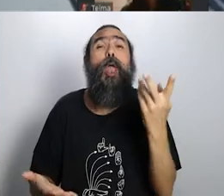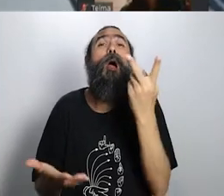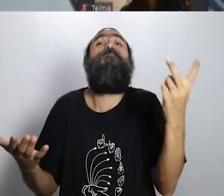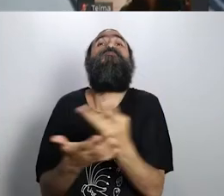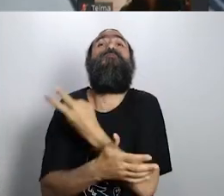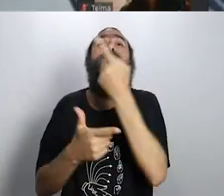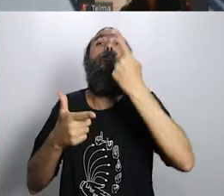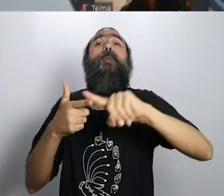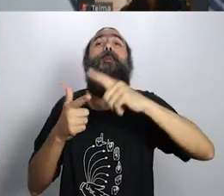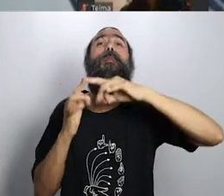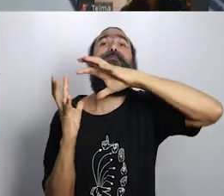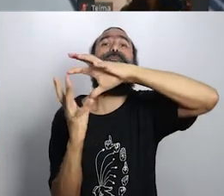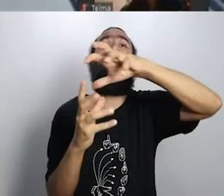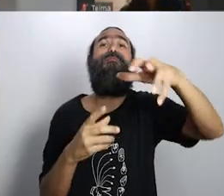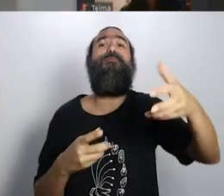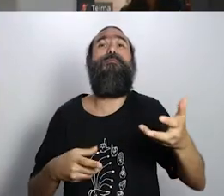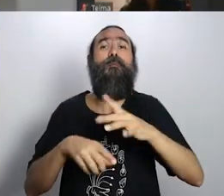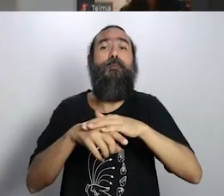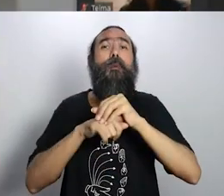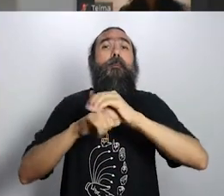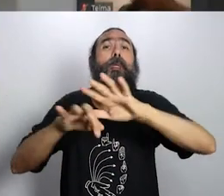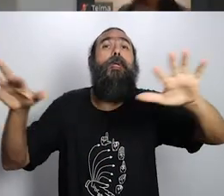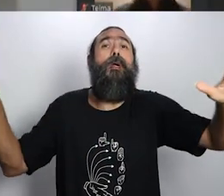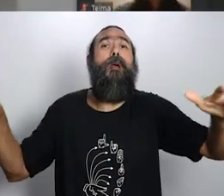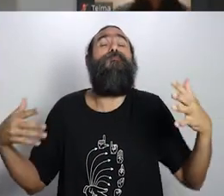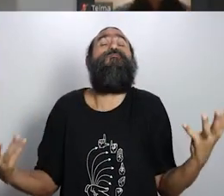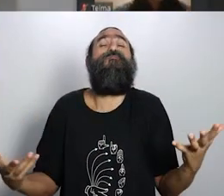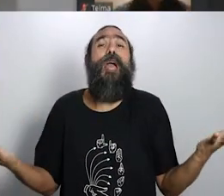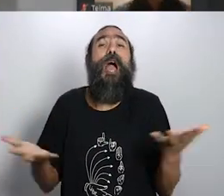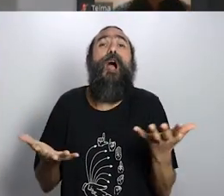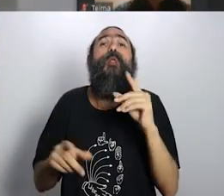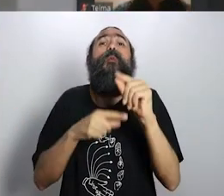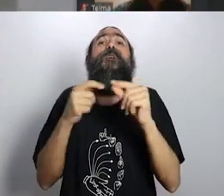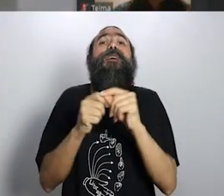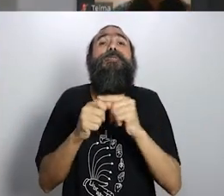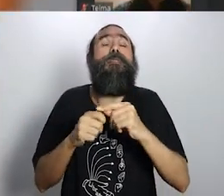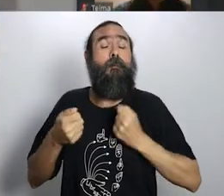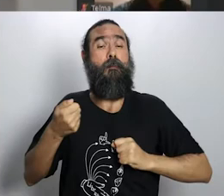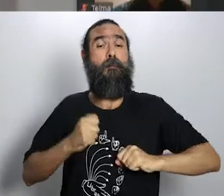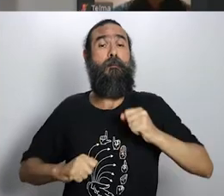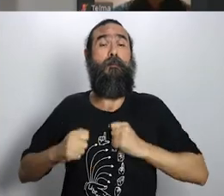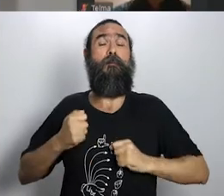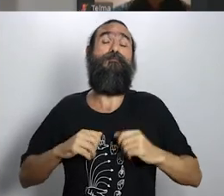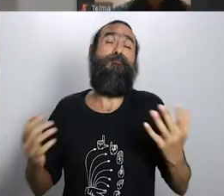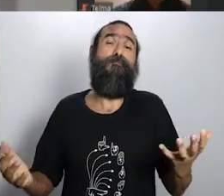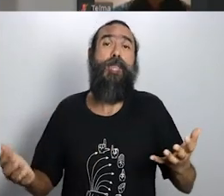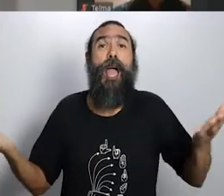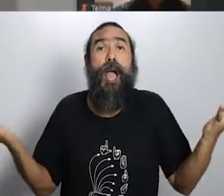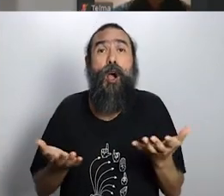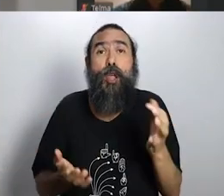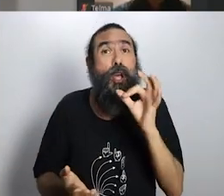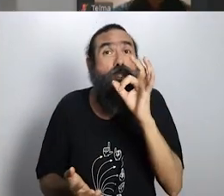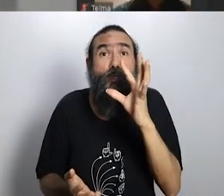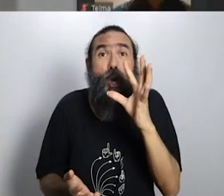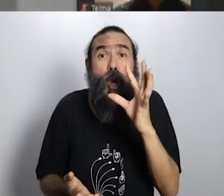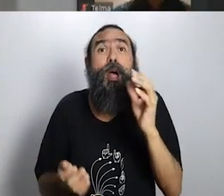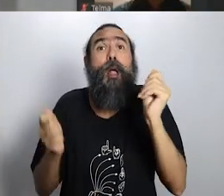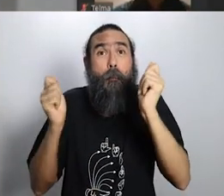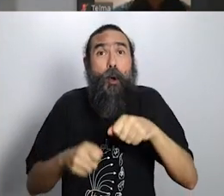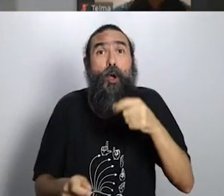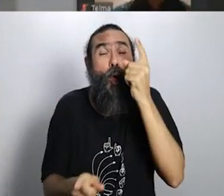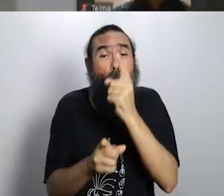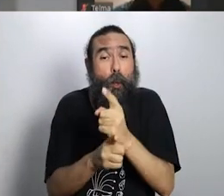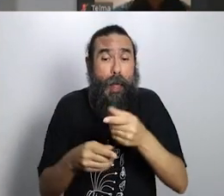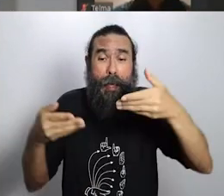Agora a gente só se pode... Sim, a gente só pode se encontrar assim. Cadê aquela agonia inteira? Não vale nada.